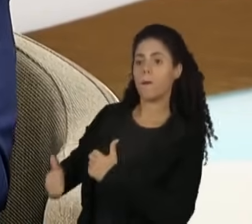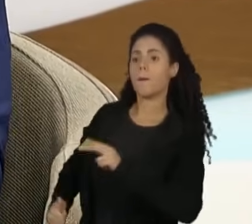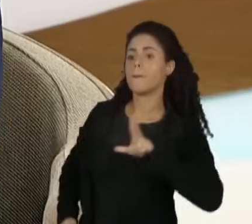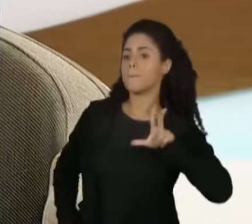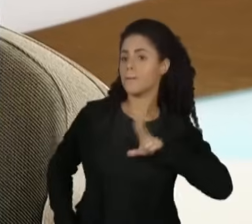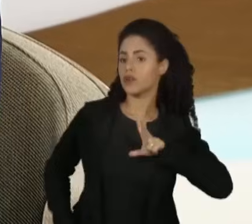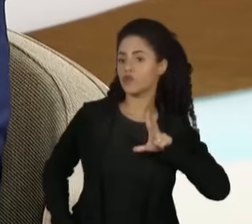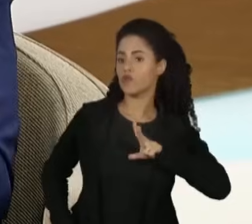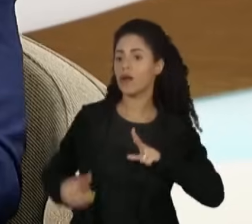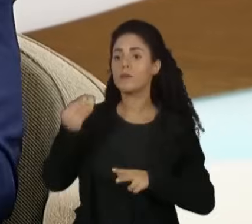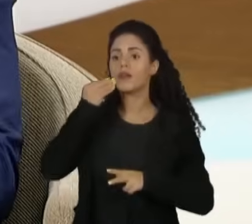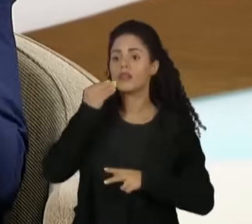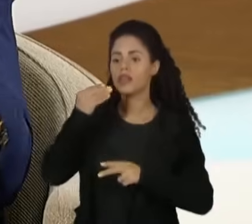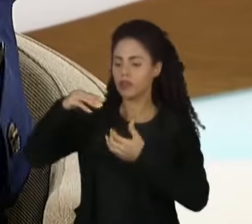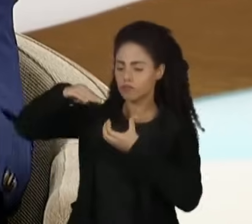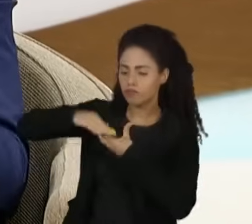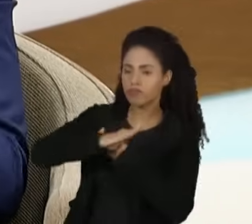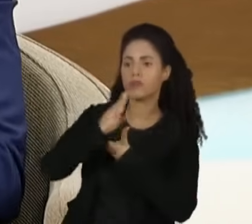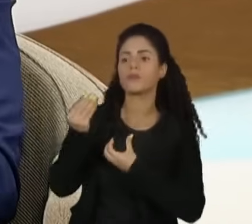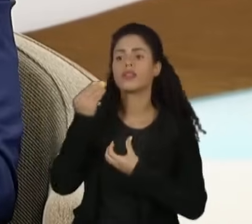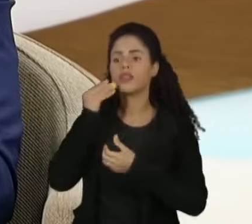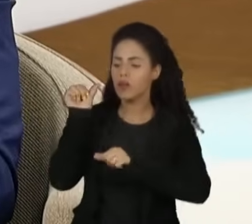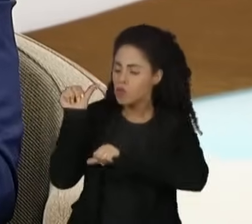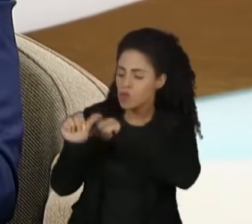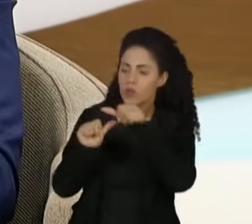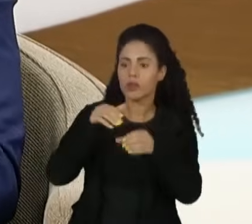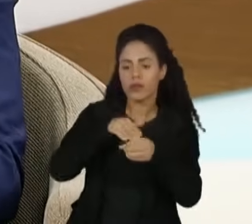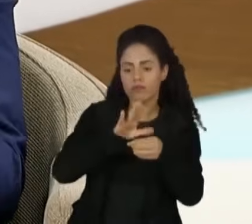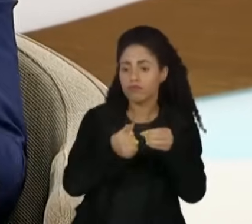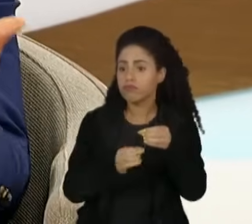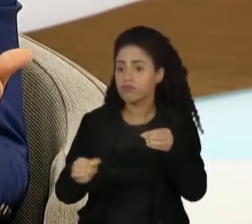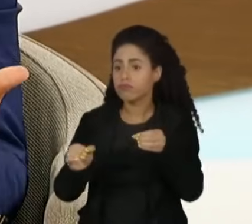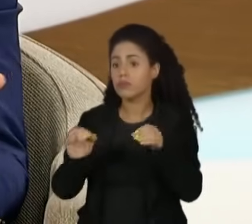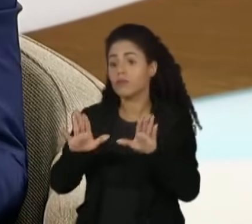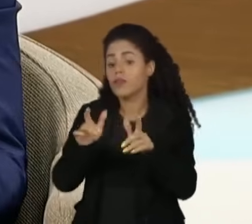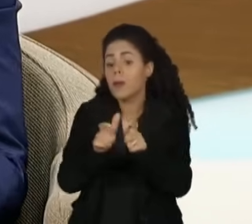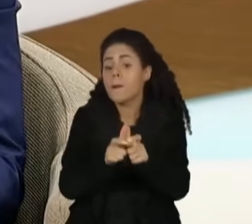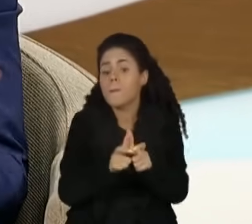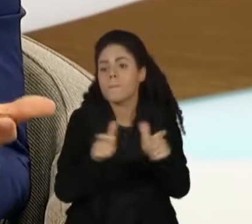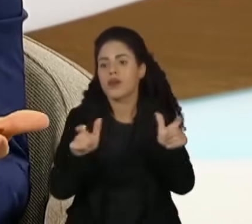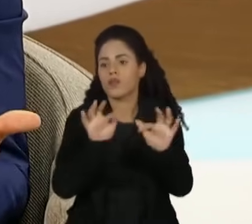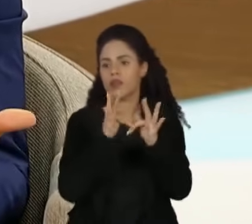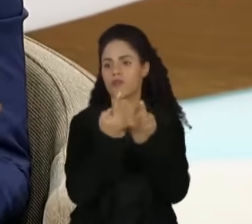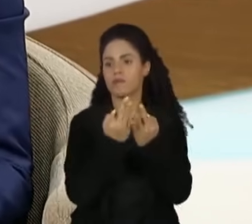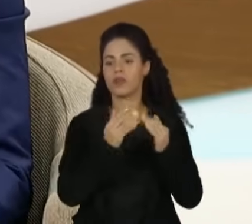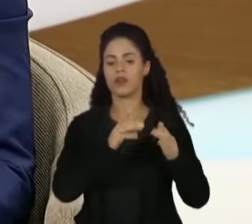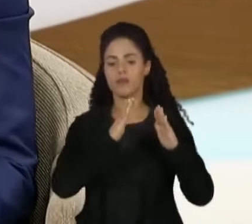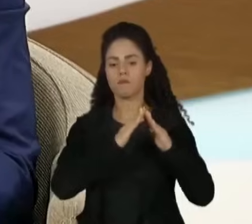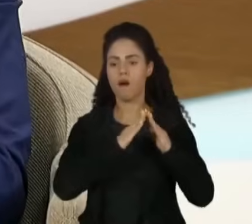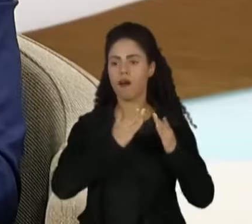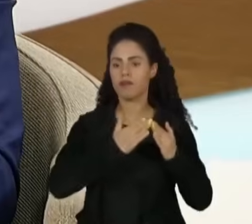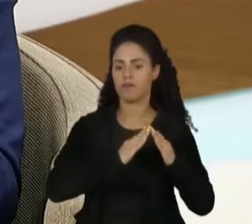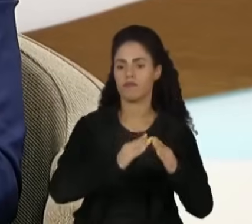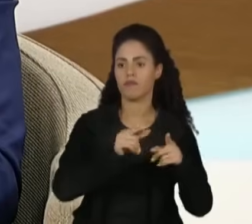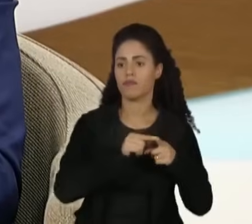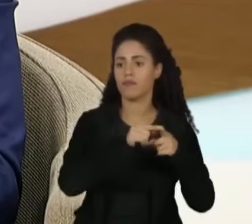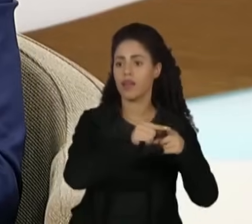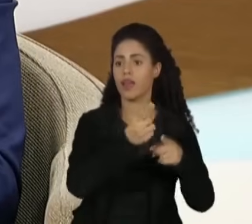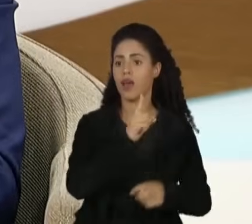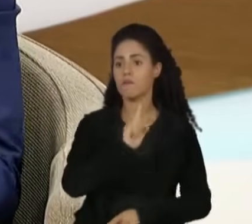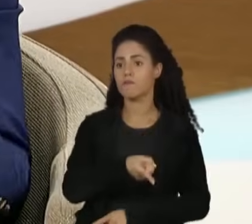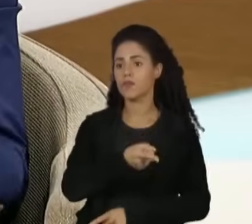quê? Para a gente fazer essa universalização do saneamento básico. A maioria das famílias de periferia não tem isso. A gente tem mais de